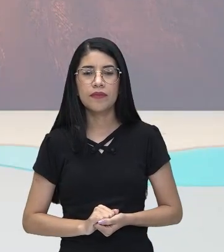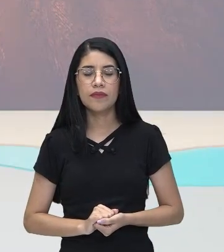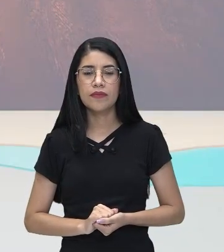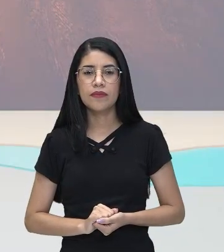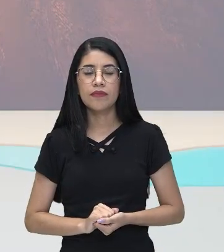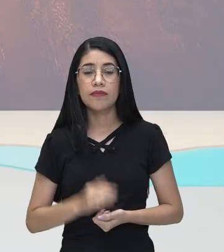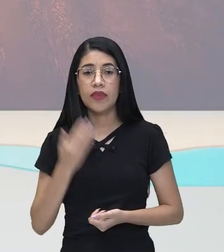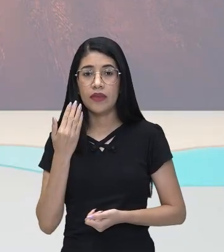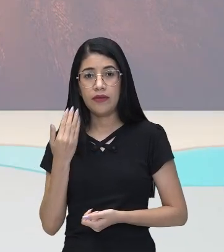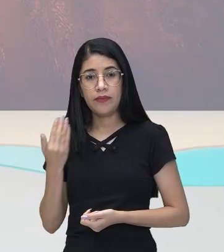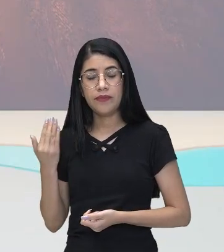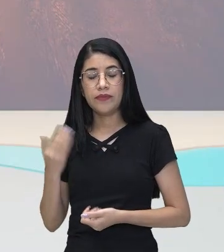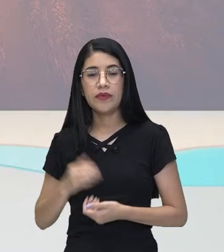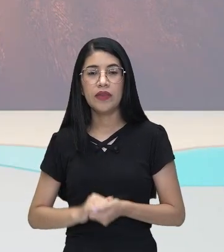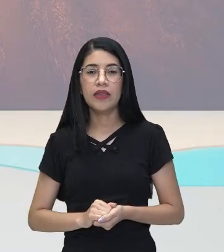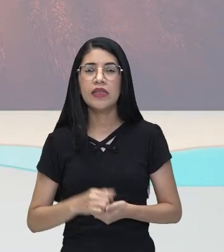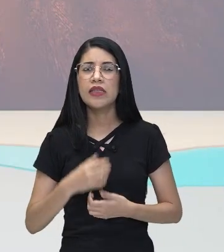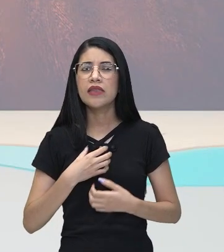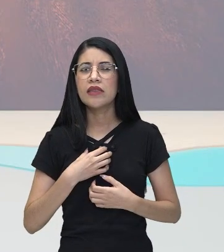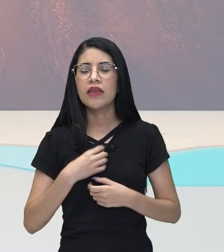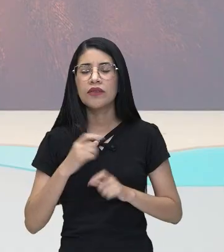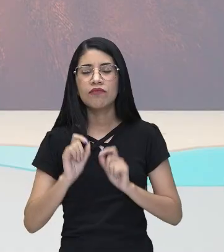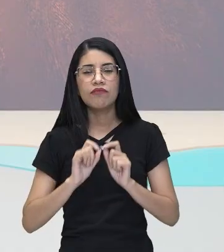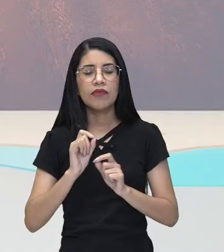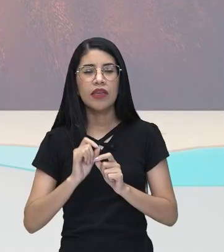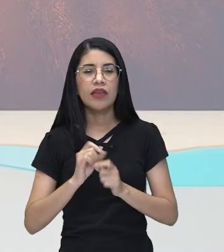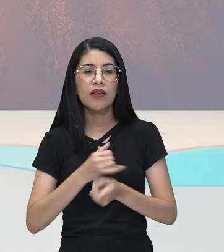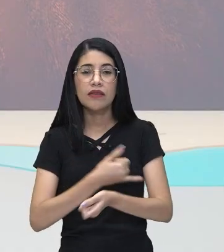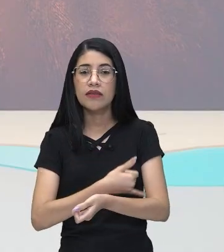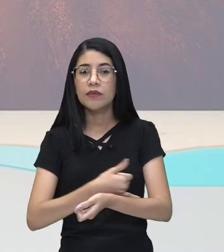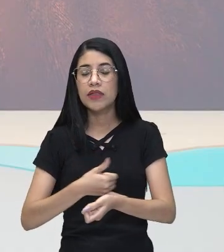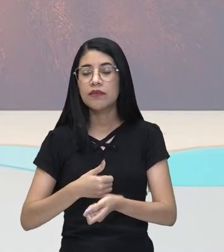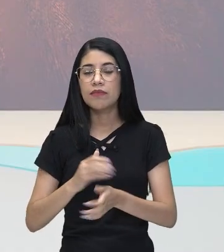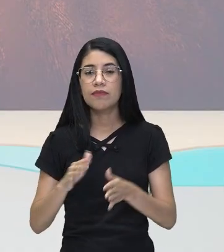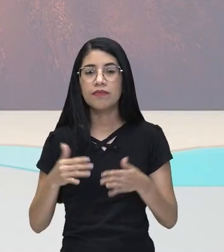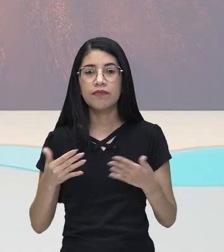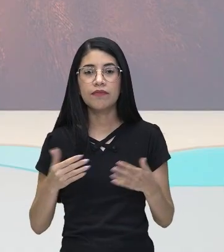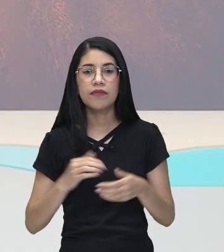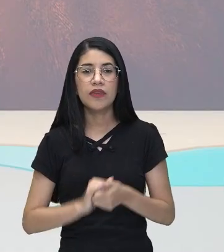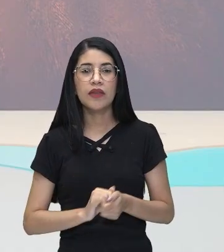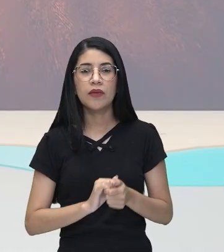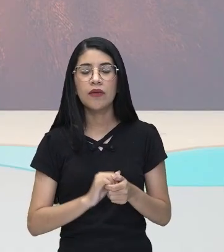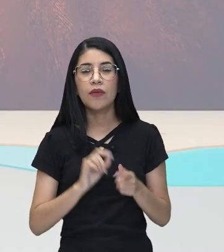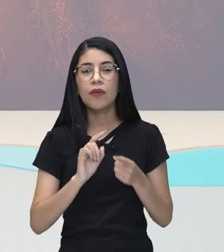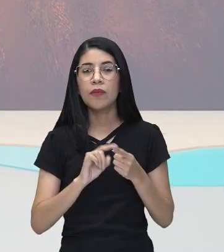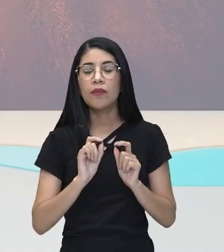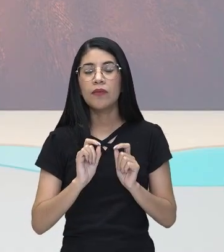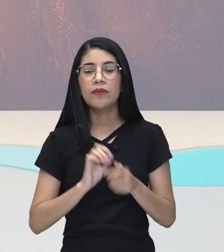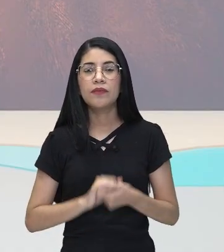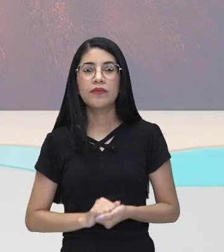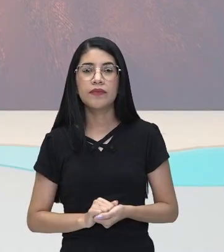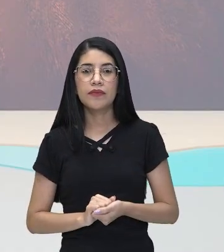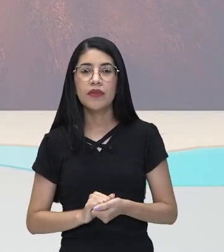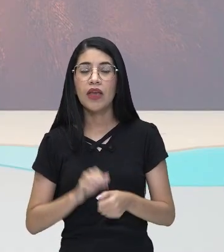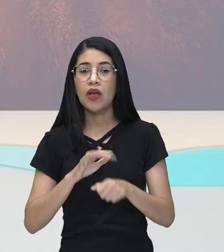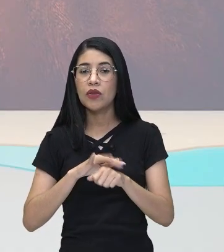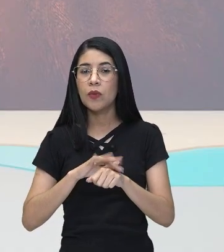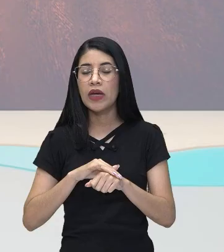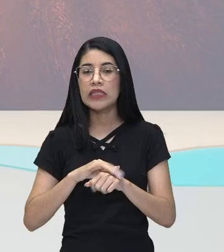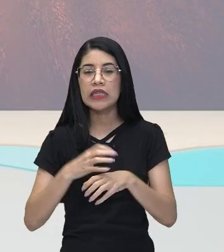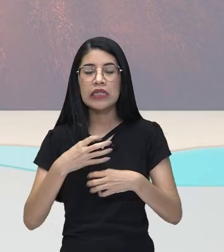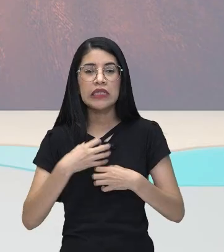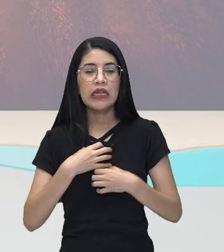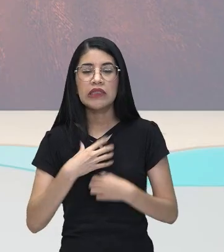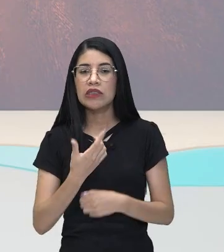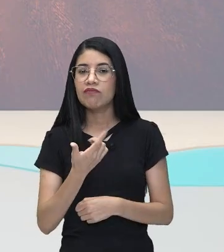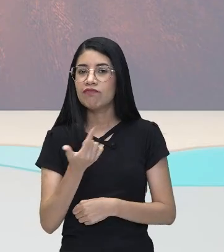Então tá aí, ó, sinais e sintomas das dislipidemias, ok? Vamos ver aí, ó, passo a passo. O primeiro tá aí, ó, doença